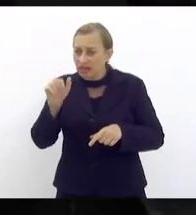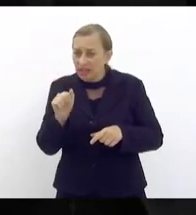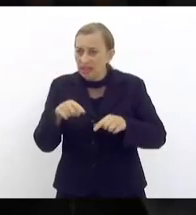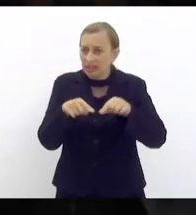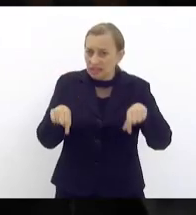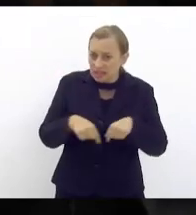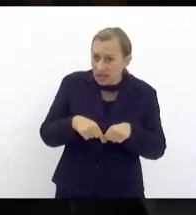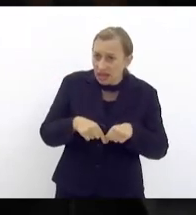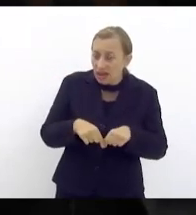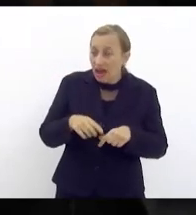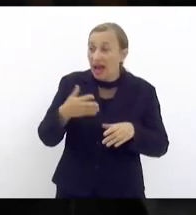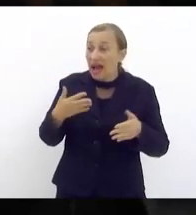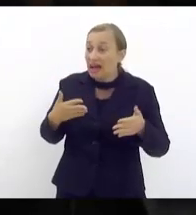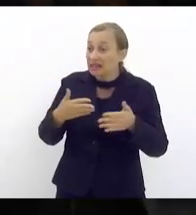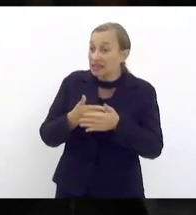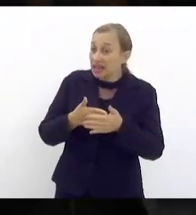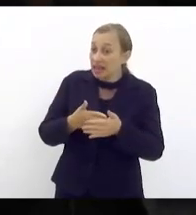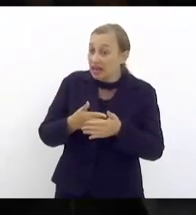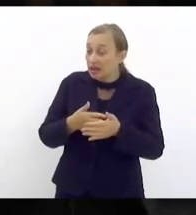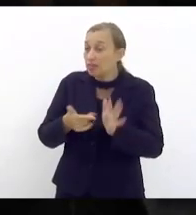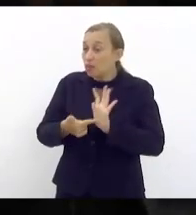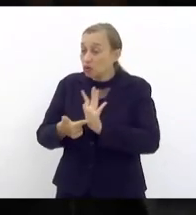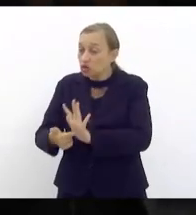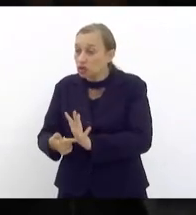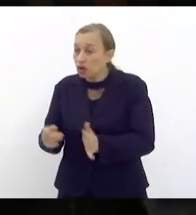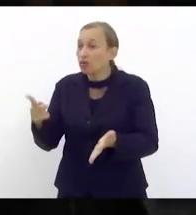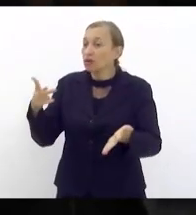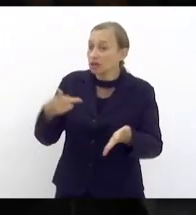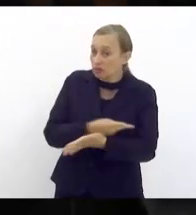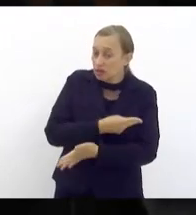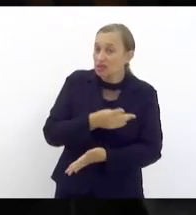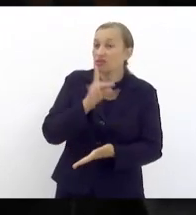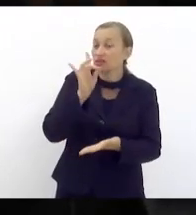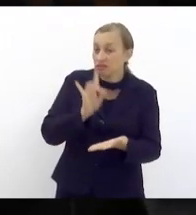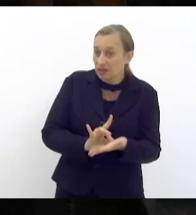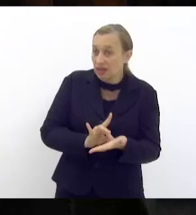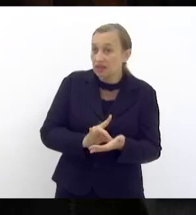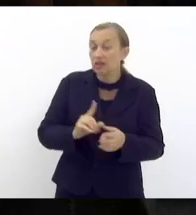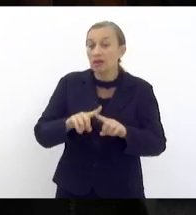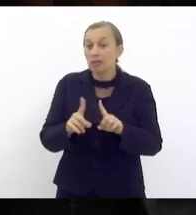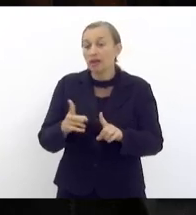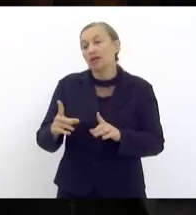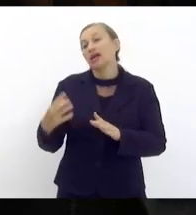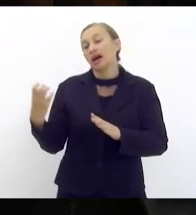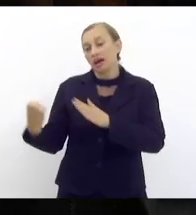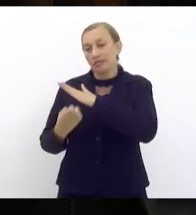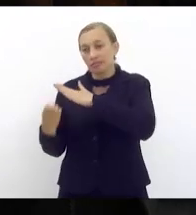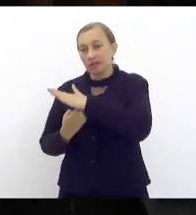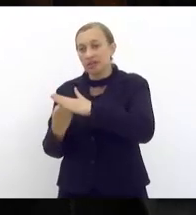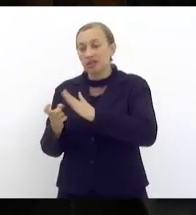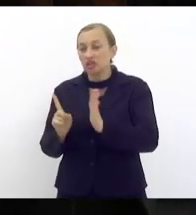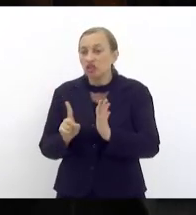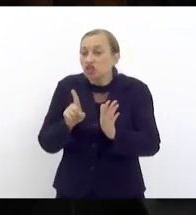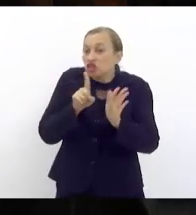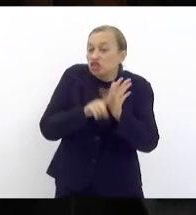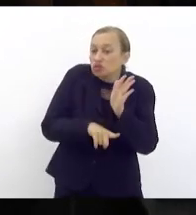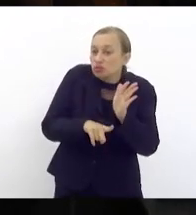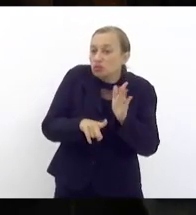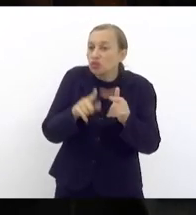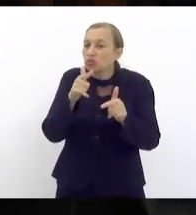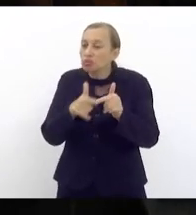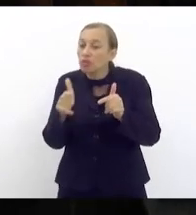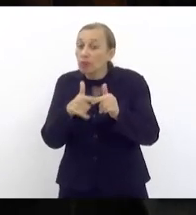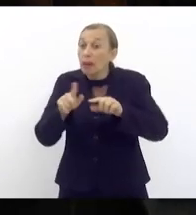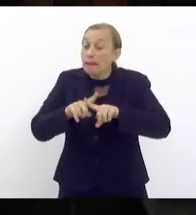vazamento de material radioativo e a própria eletronuclear minimizou a gravidade desse evento mas